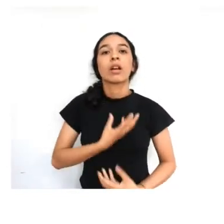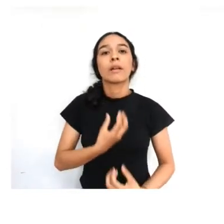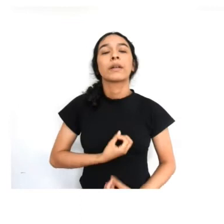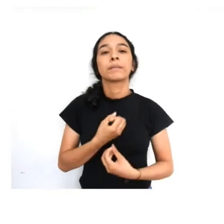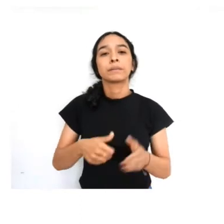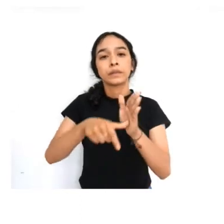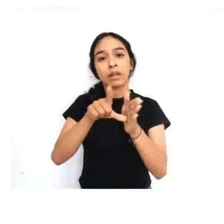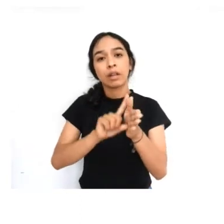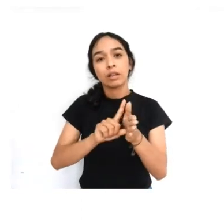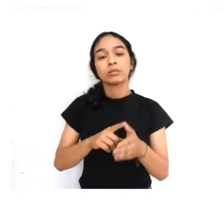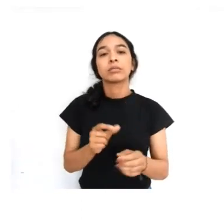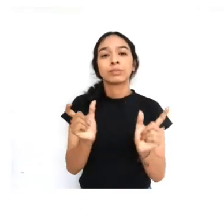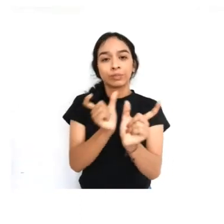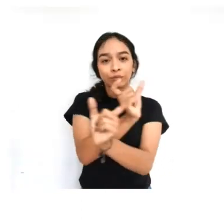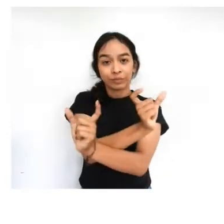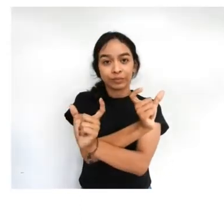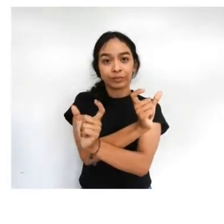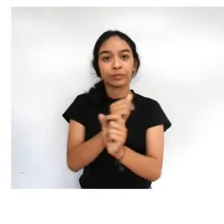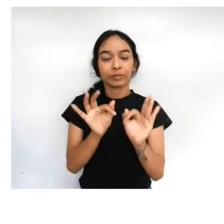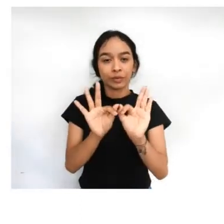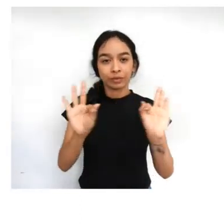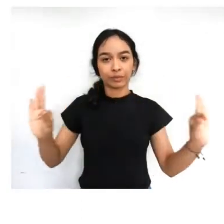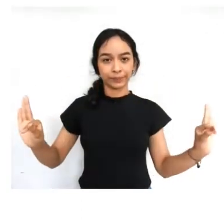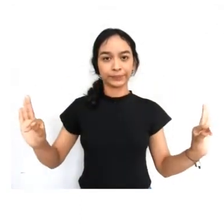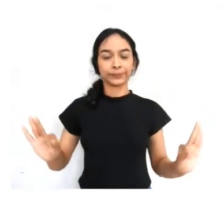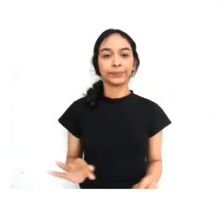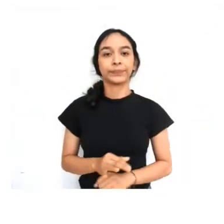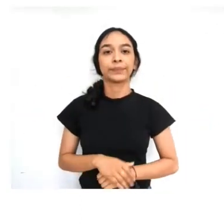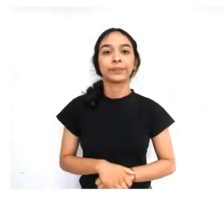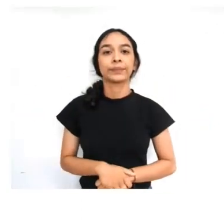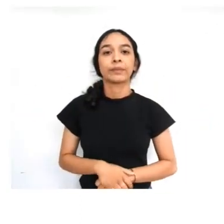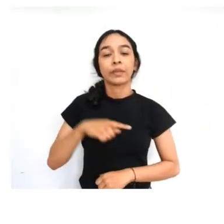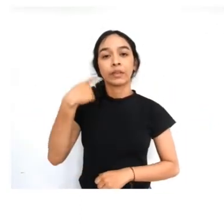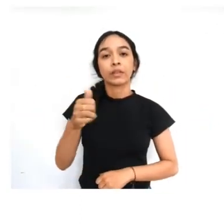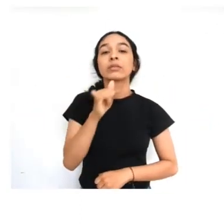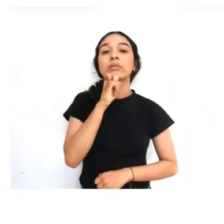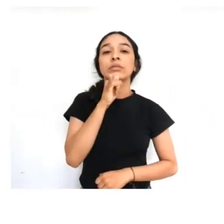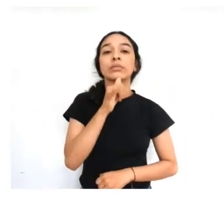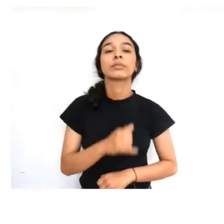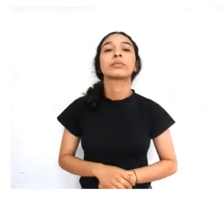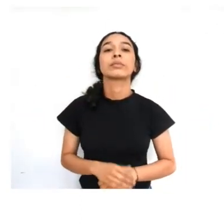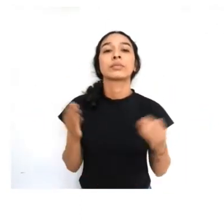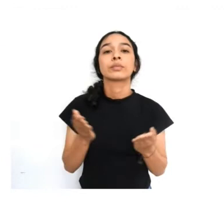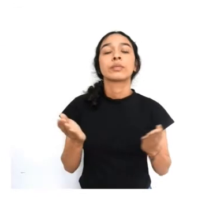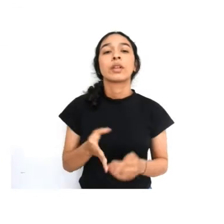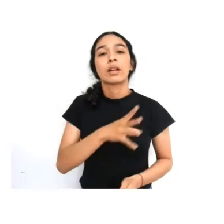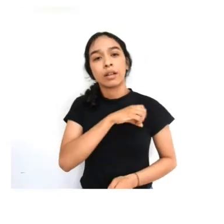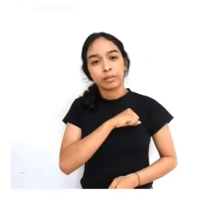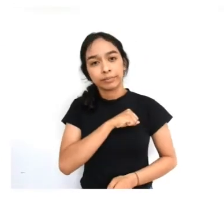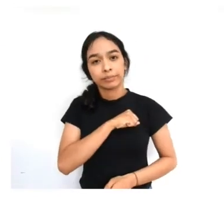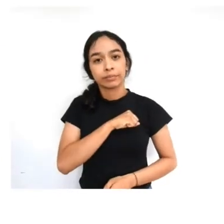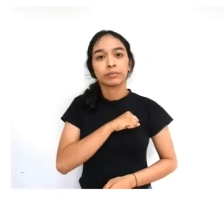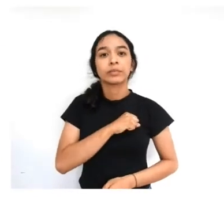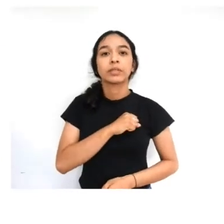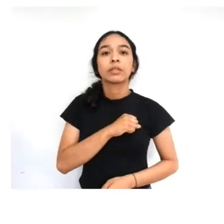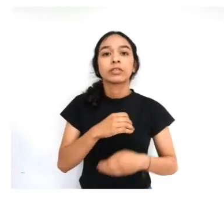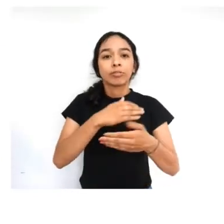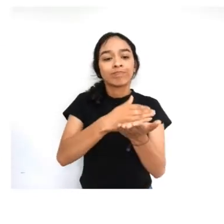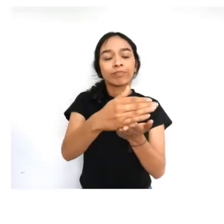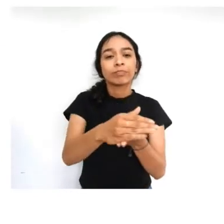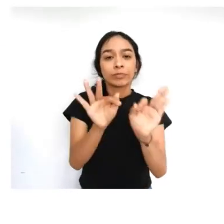poetan, no meio da oração. Terceiro exemplo. Agora o amate está no começo da frase.